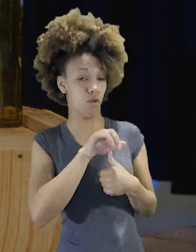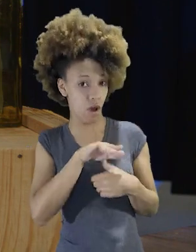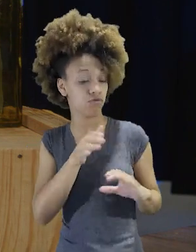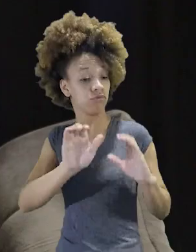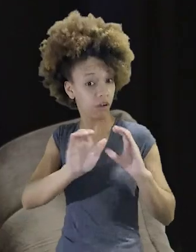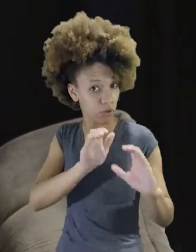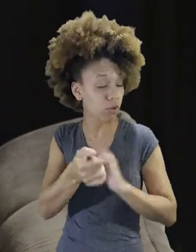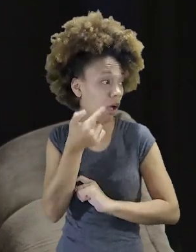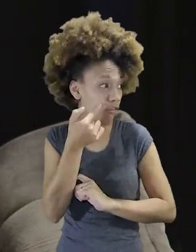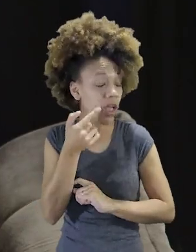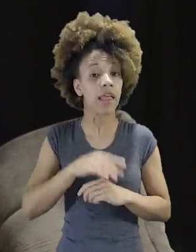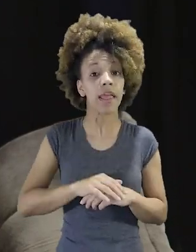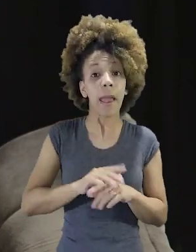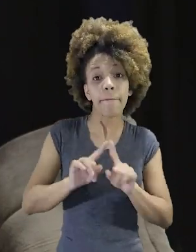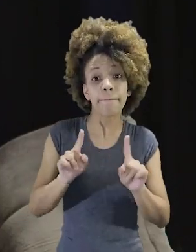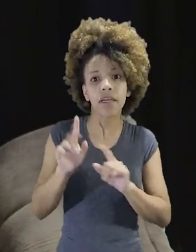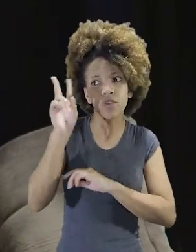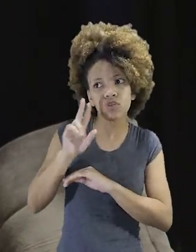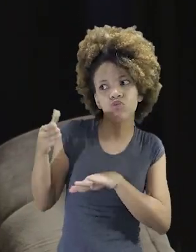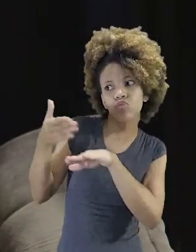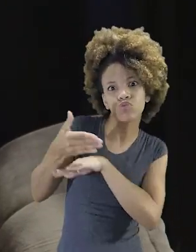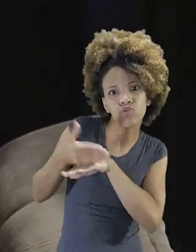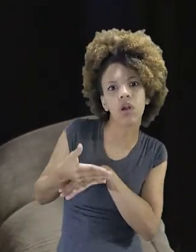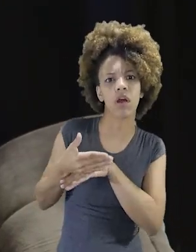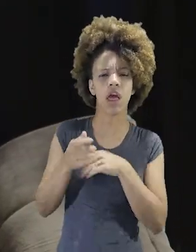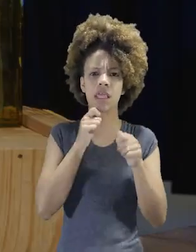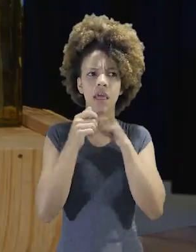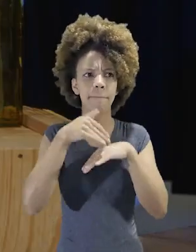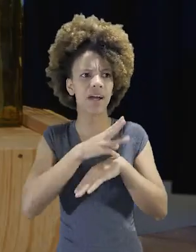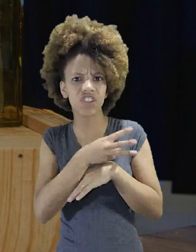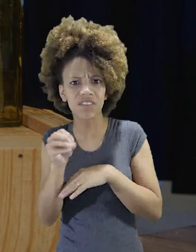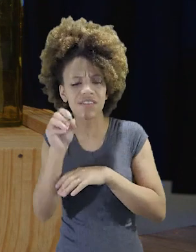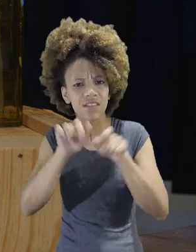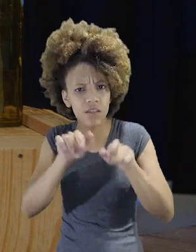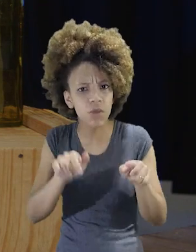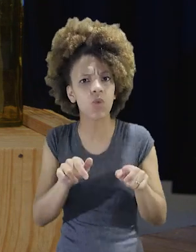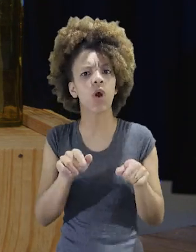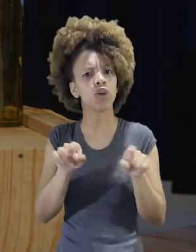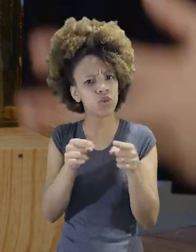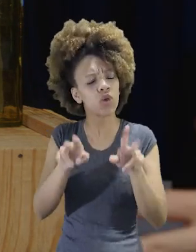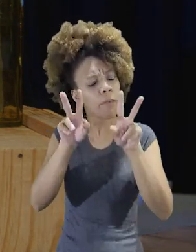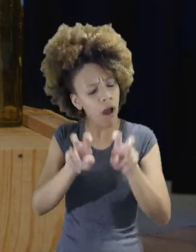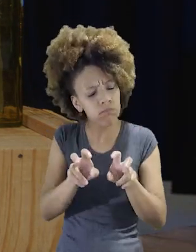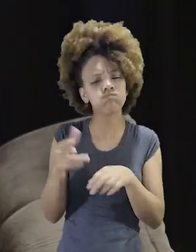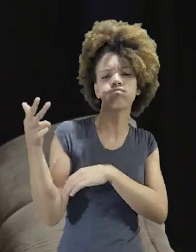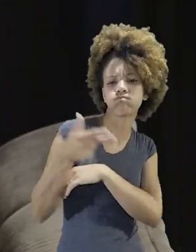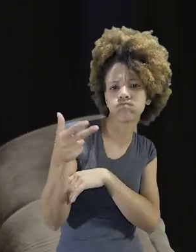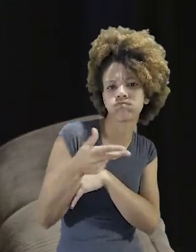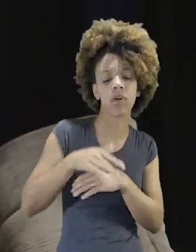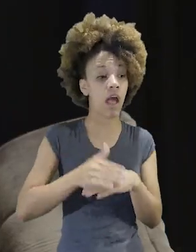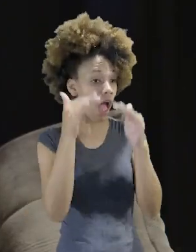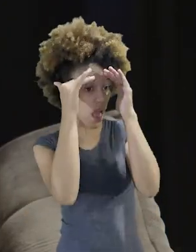do Rap você cantou viu que você cantou rap mas mais do que isso você é um Historiador do assunto você mais de 300 pessoas do assunto você